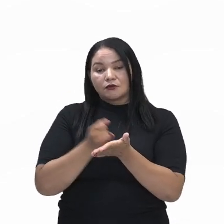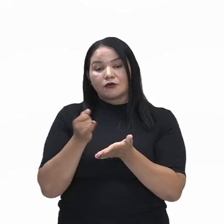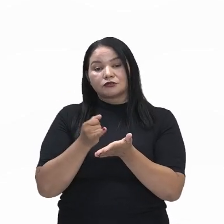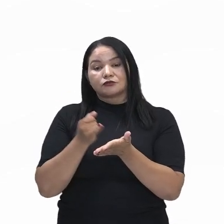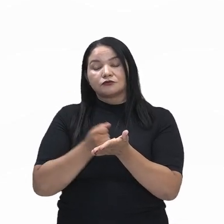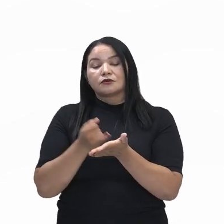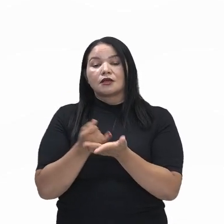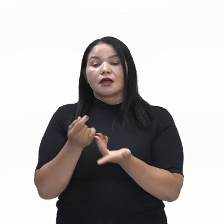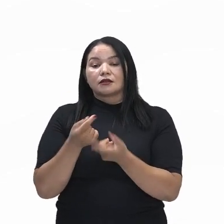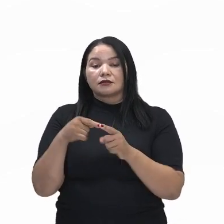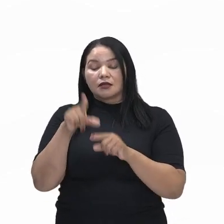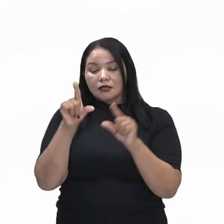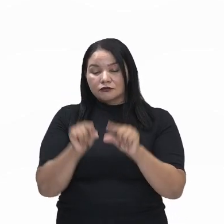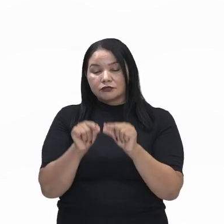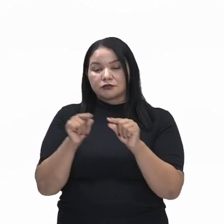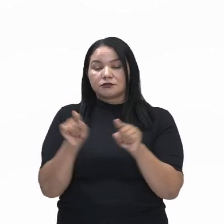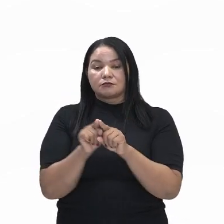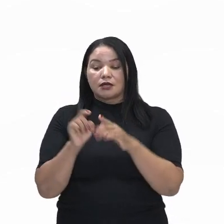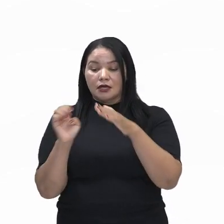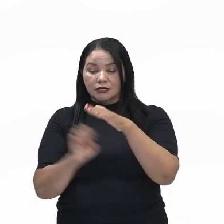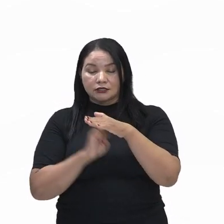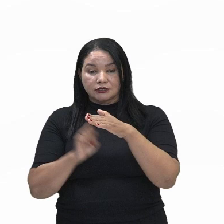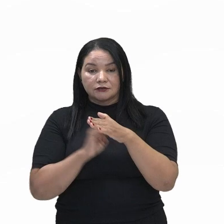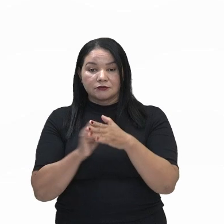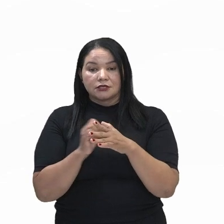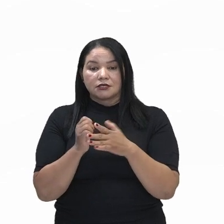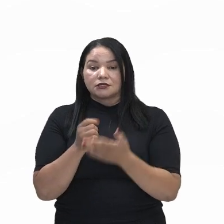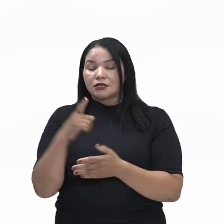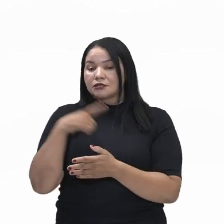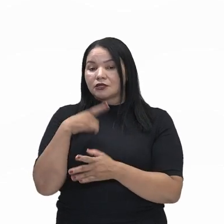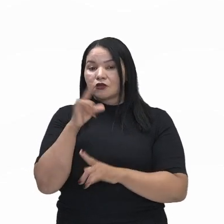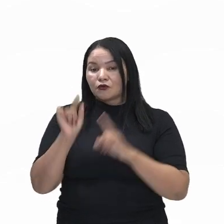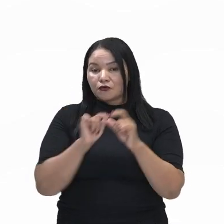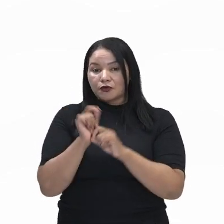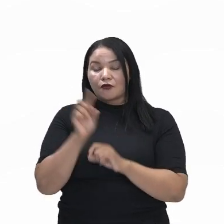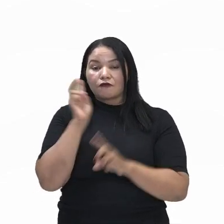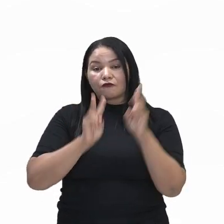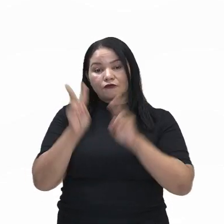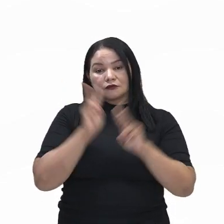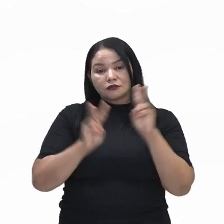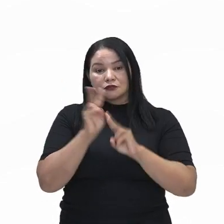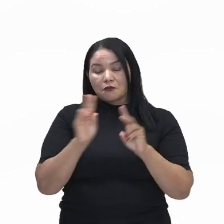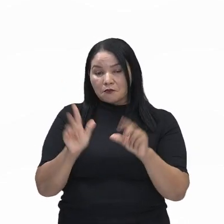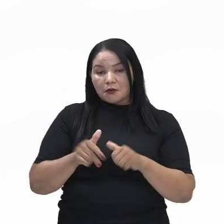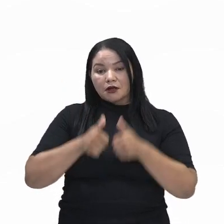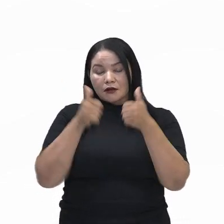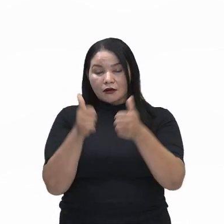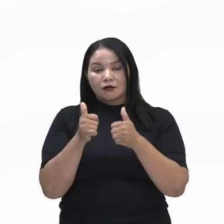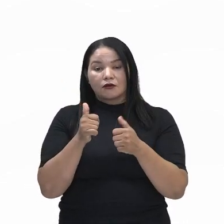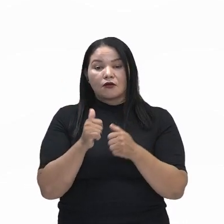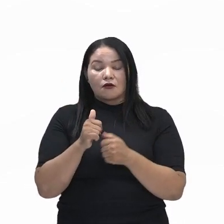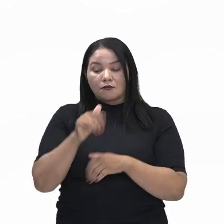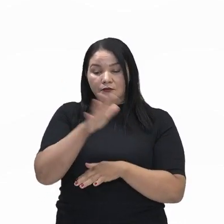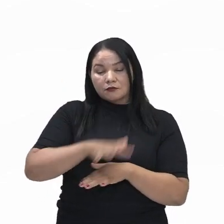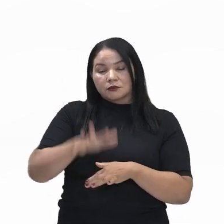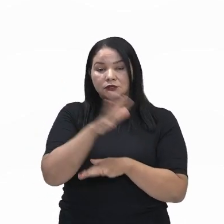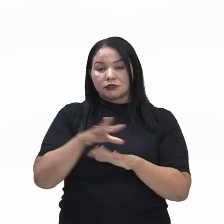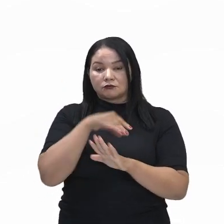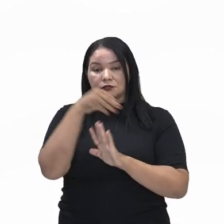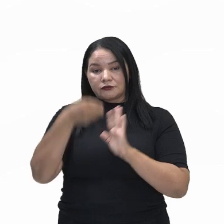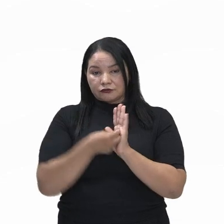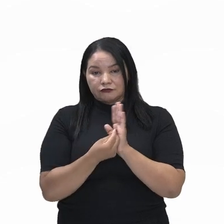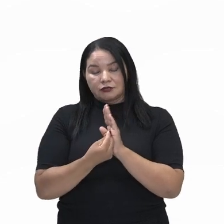fez com que essas empresas acabassem tendo uma visibilidade melhor para a região amazônica e por isso que elas vieram para